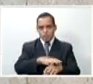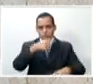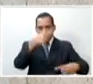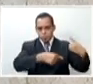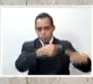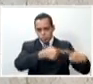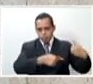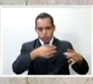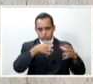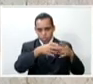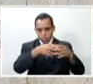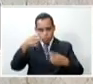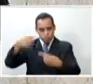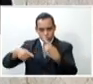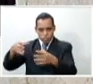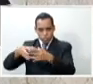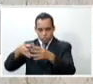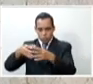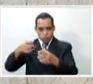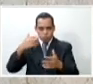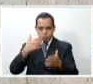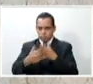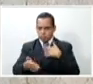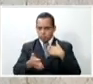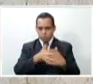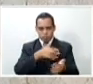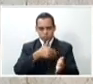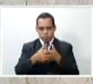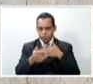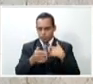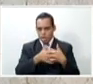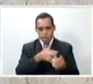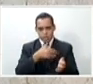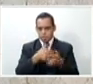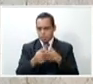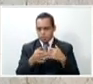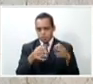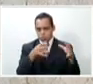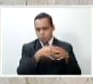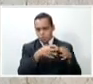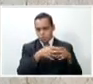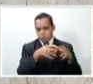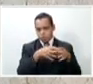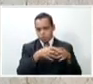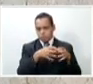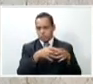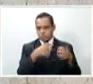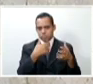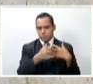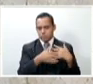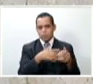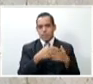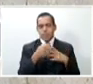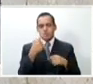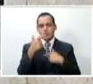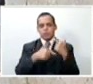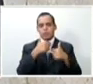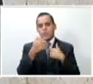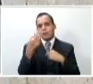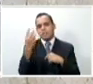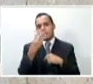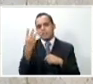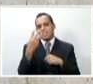interessa se seja PT, PSDB, P que vocês podem lembrar qualquer P do mundo aí. Eu servi durante 33 anos a